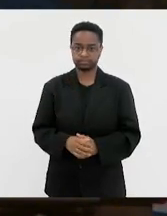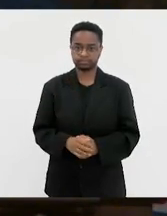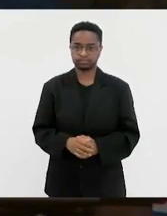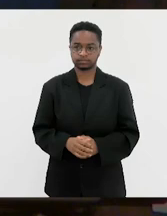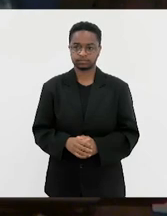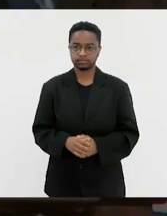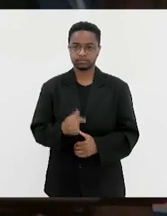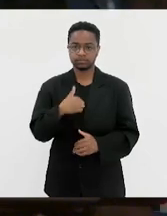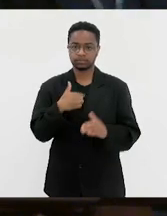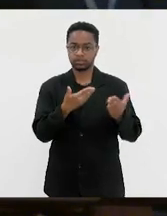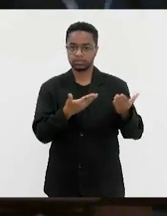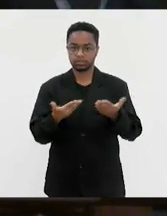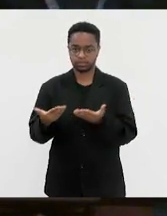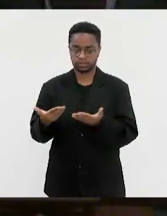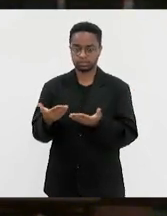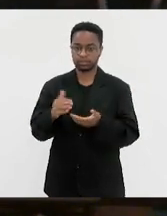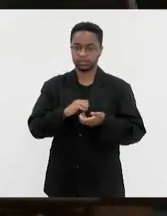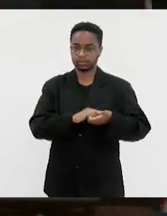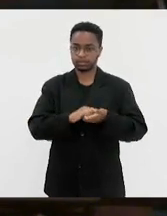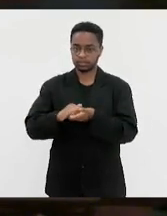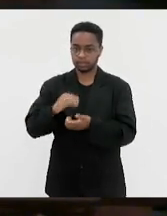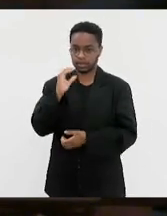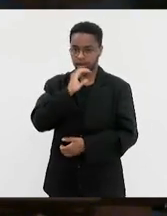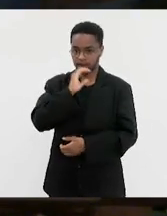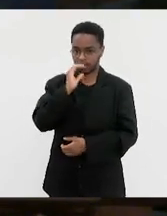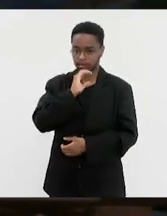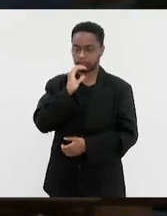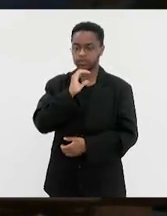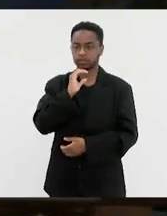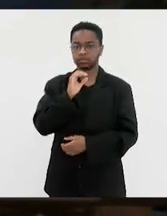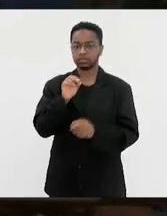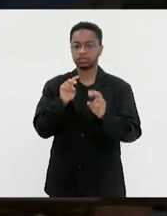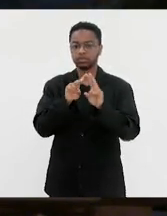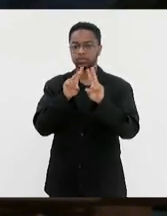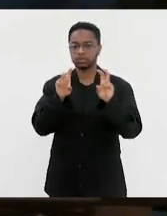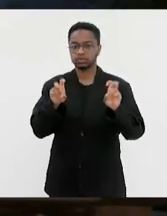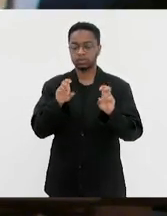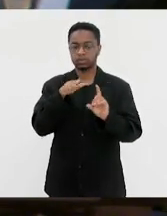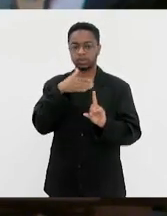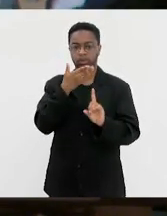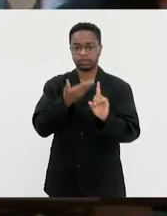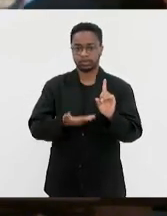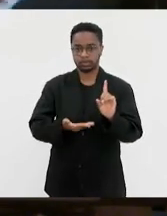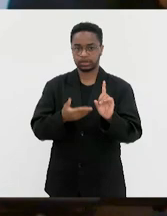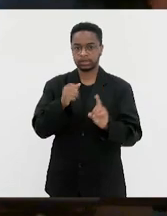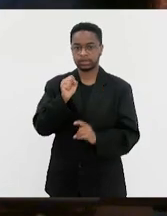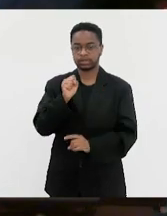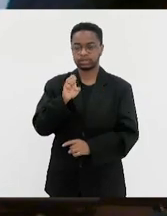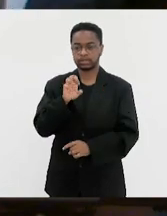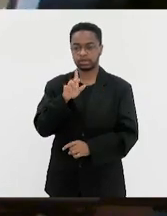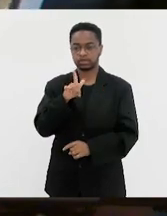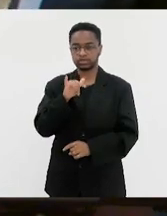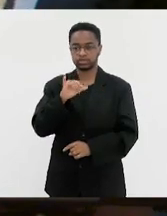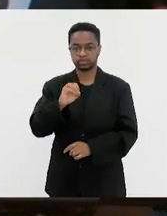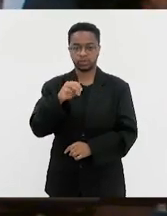Convidar aí para fazer uma breve saudação em relação ao homenageado Sérgio Miranda.